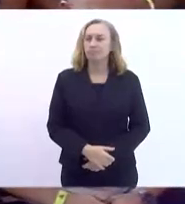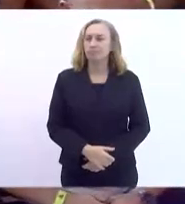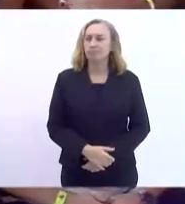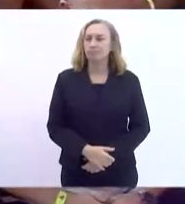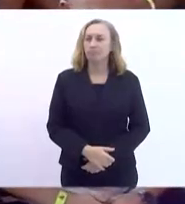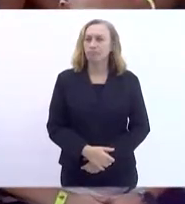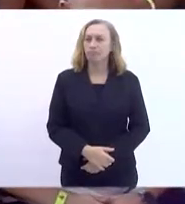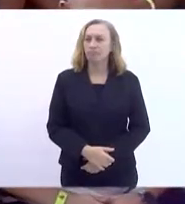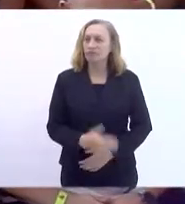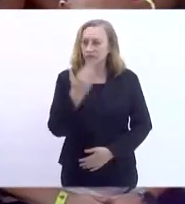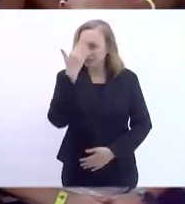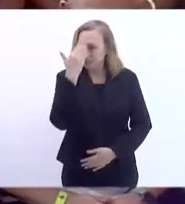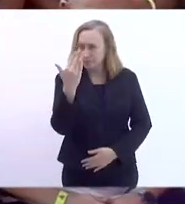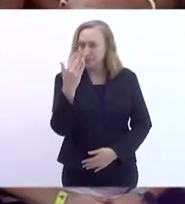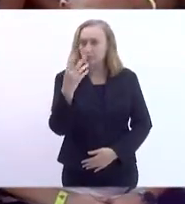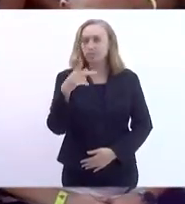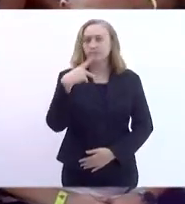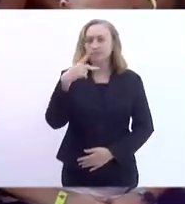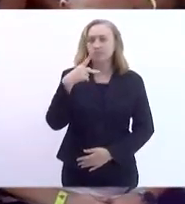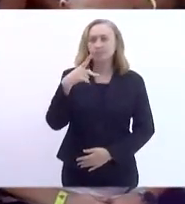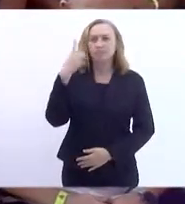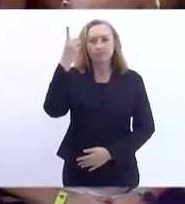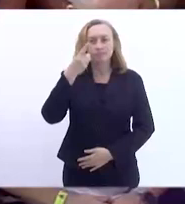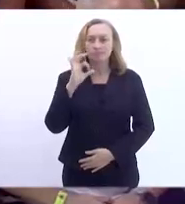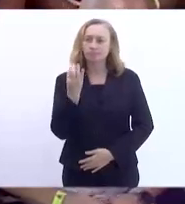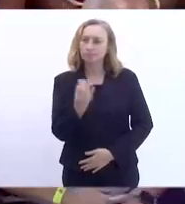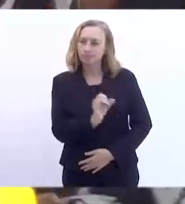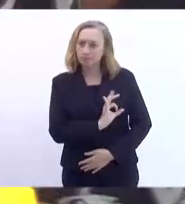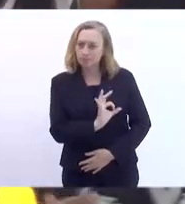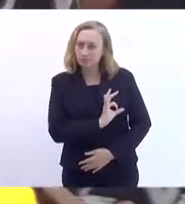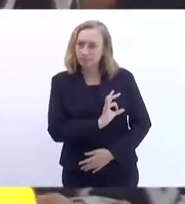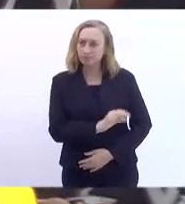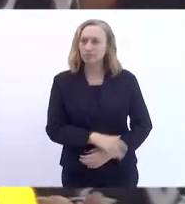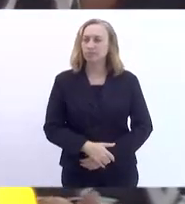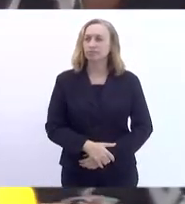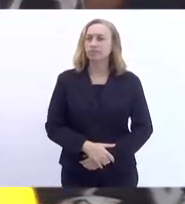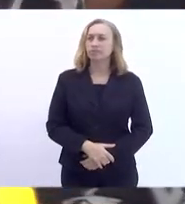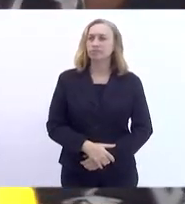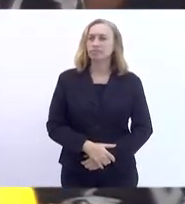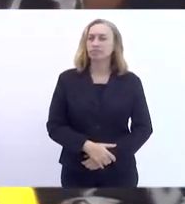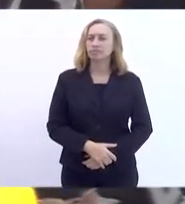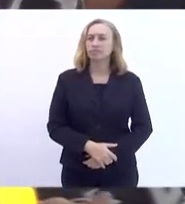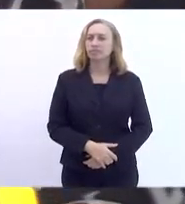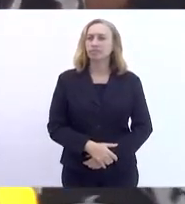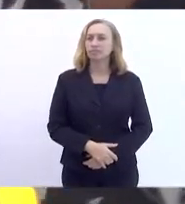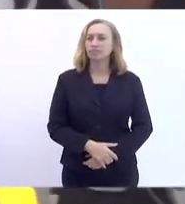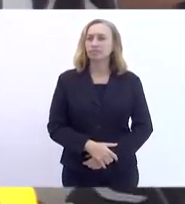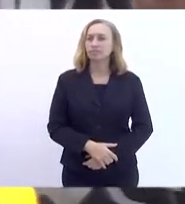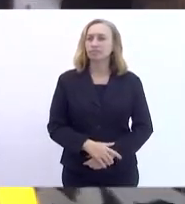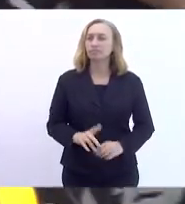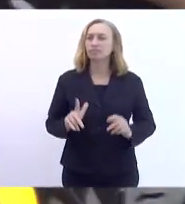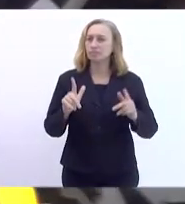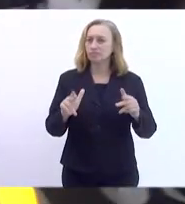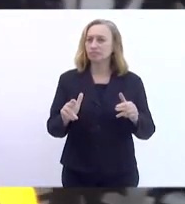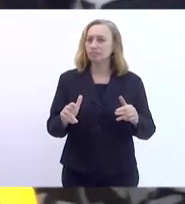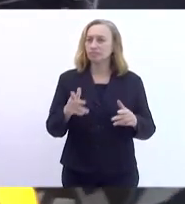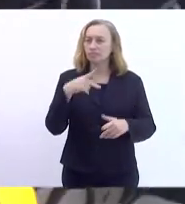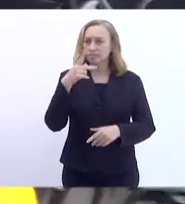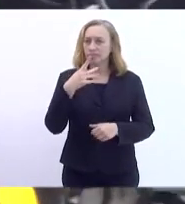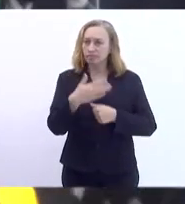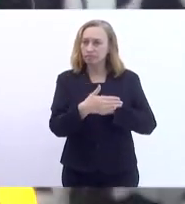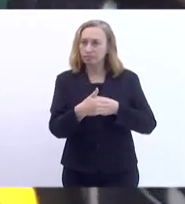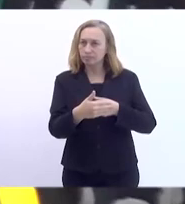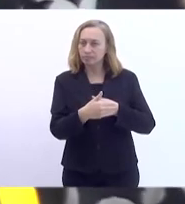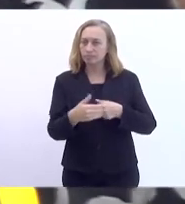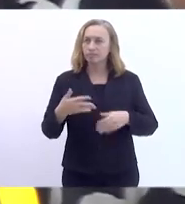Olá boa agradecer a palavra deputada Martha Rocha dizer que são recíprocas aqui as palavras de carinho e quando